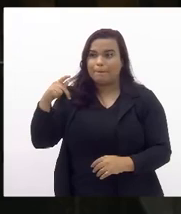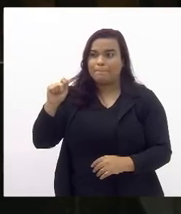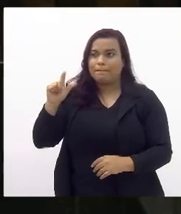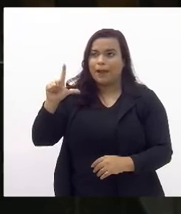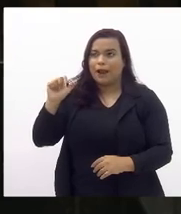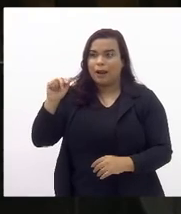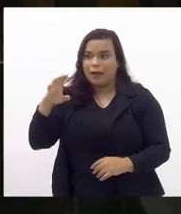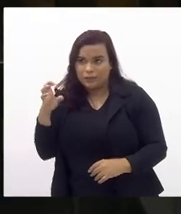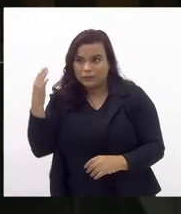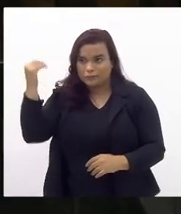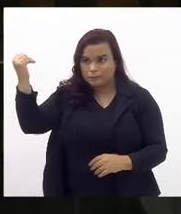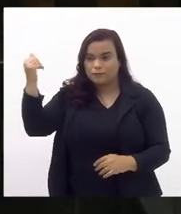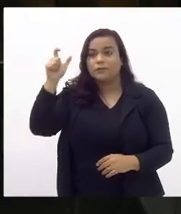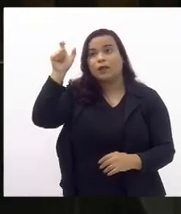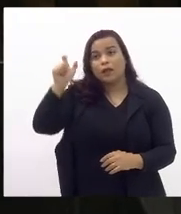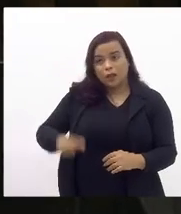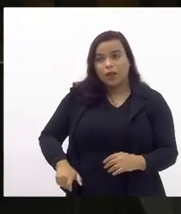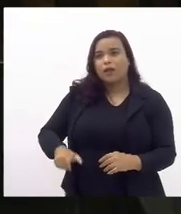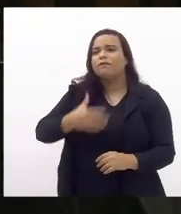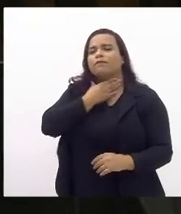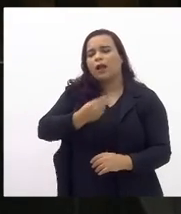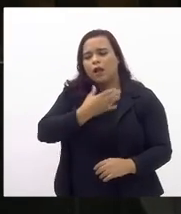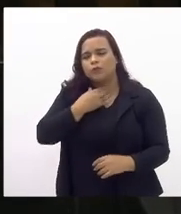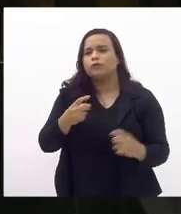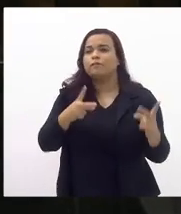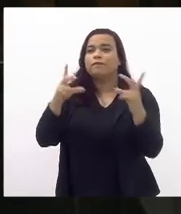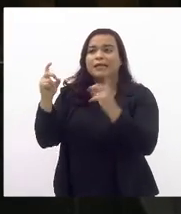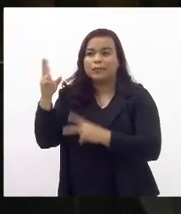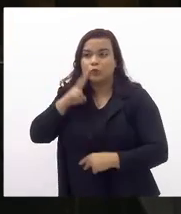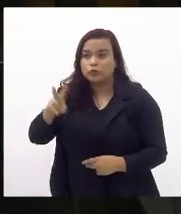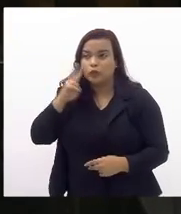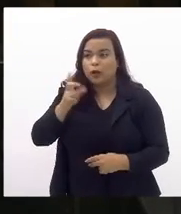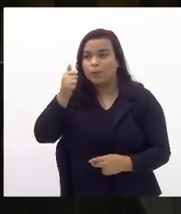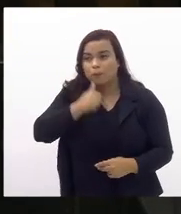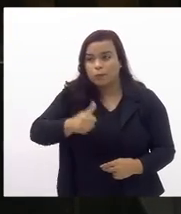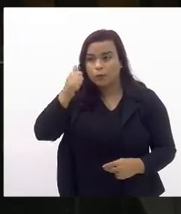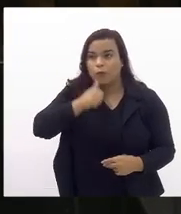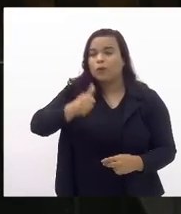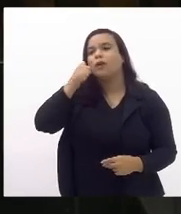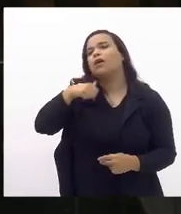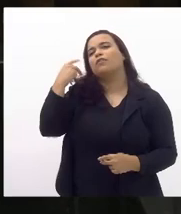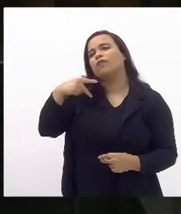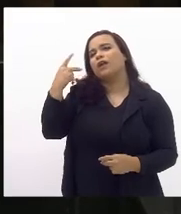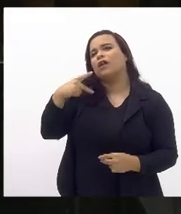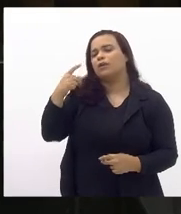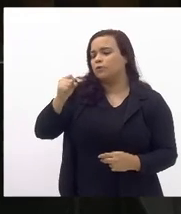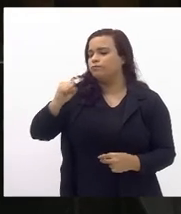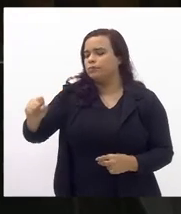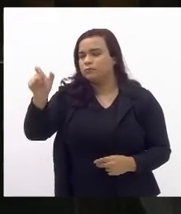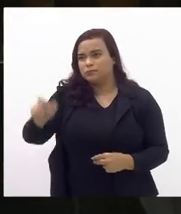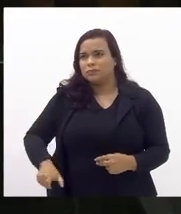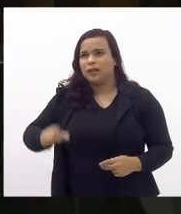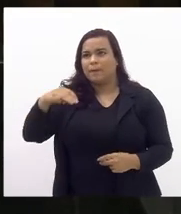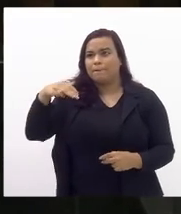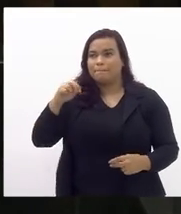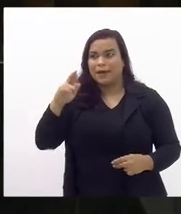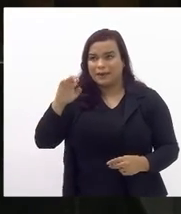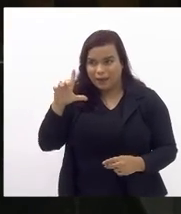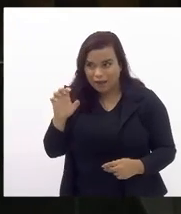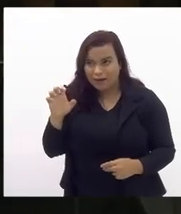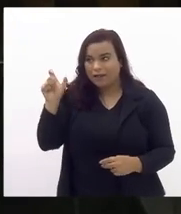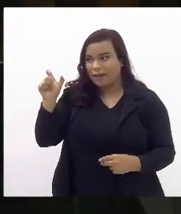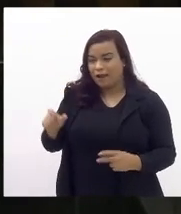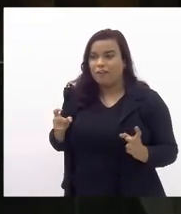a história de Marielle, a vereadora assassinada, para uma rede de streaming, ganhou muito dinheiro com isso e, mais uma vez, está